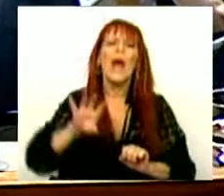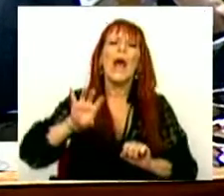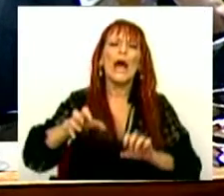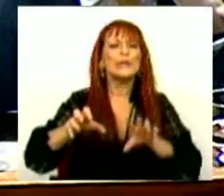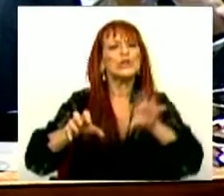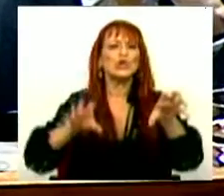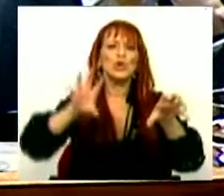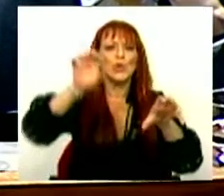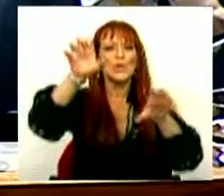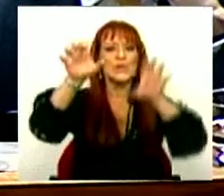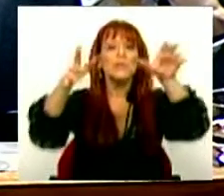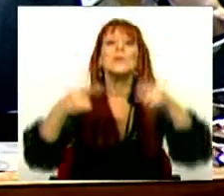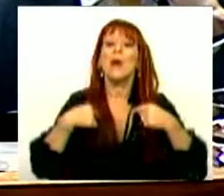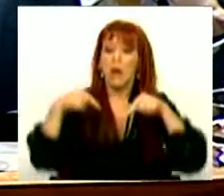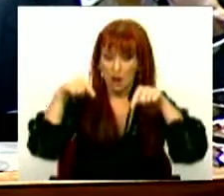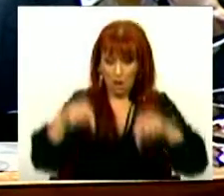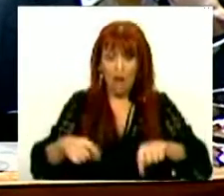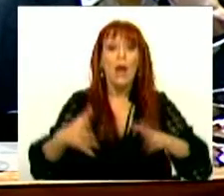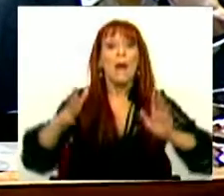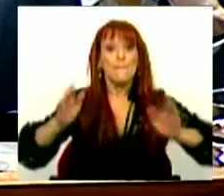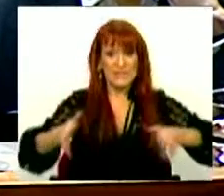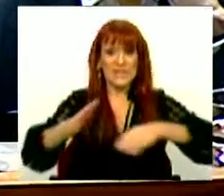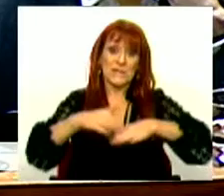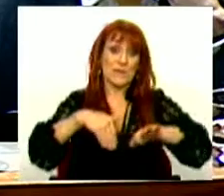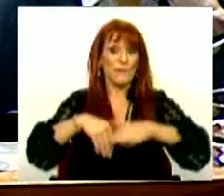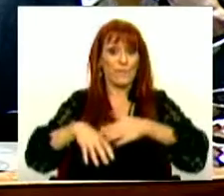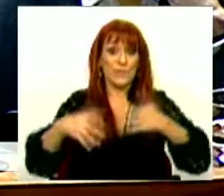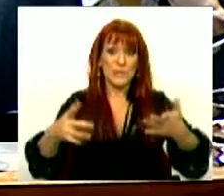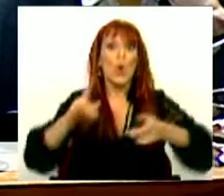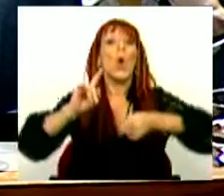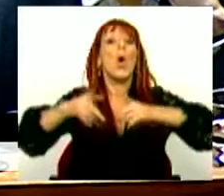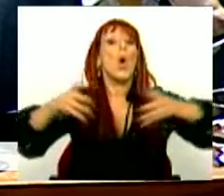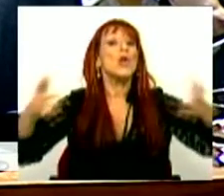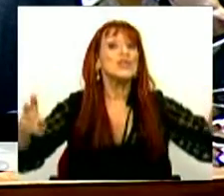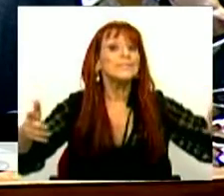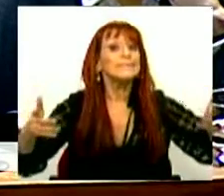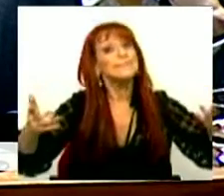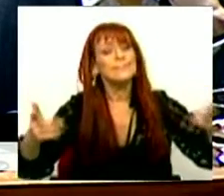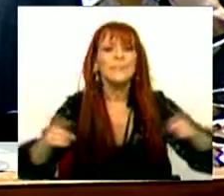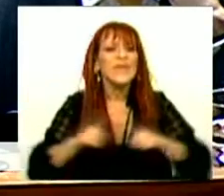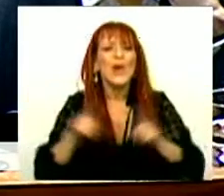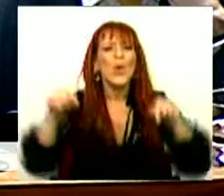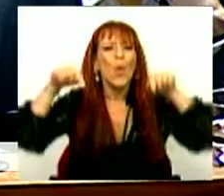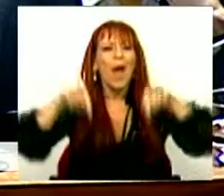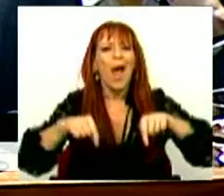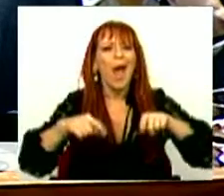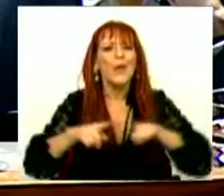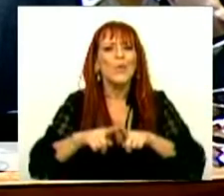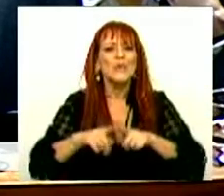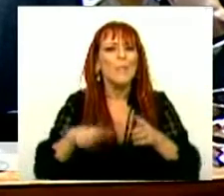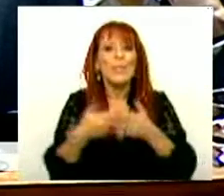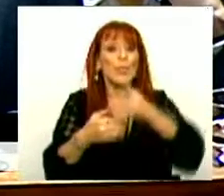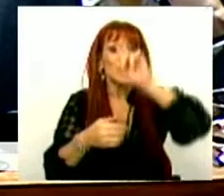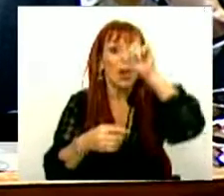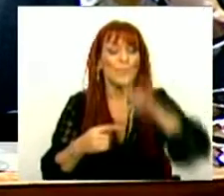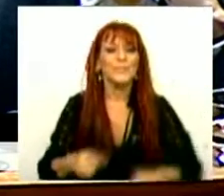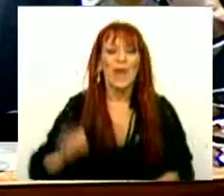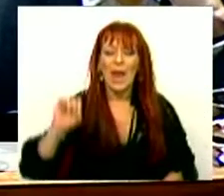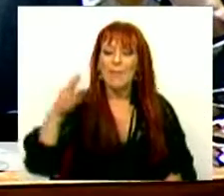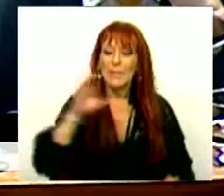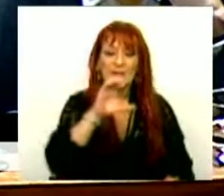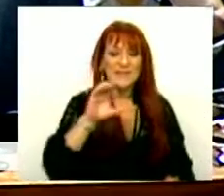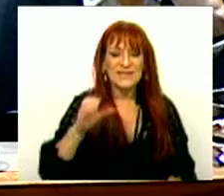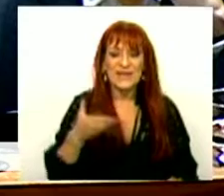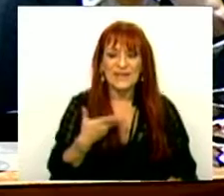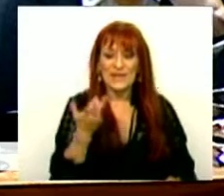regionalização, então sim, terá que fazer aquilo que não está aqui a ser proposto feito. Primeiro, as